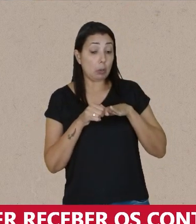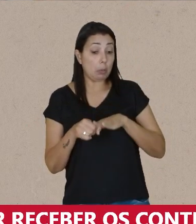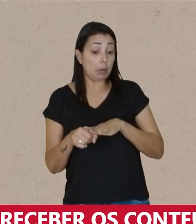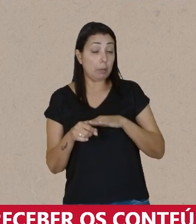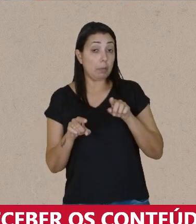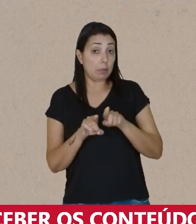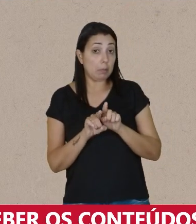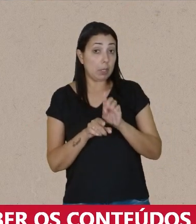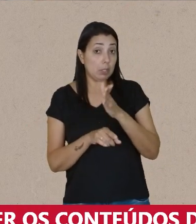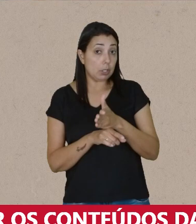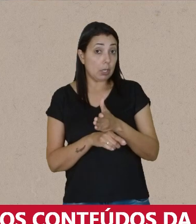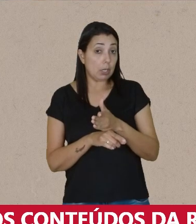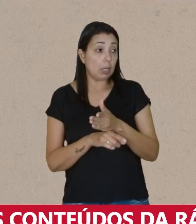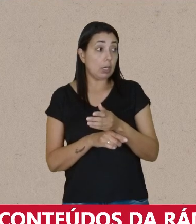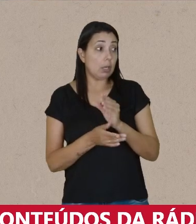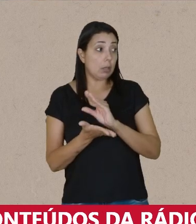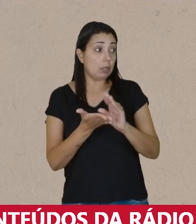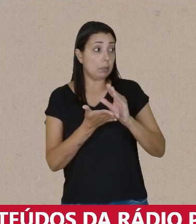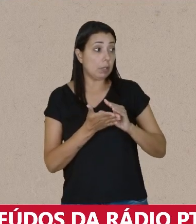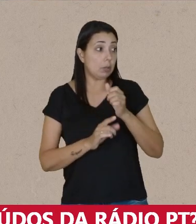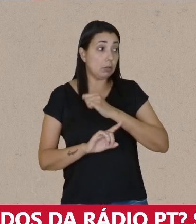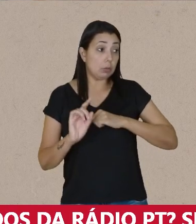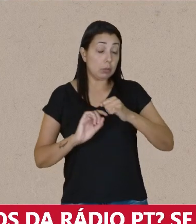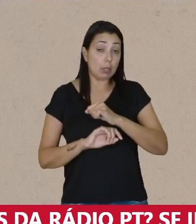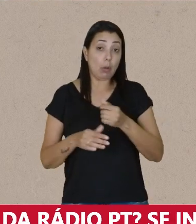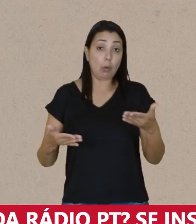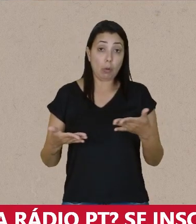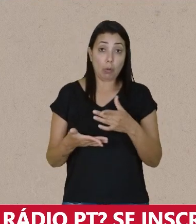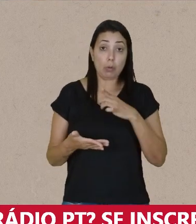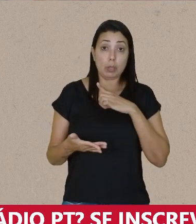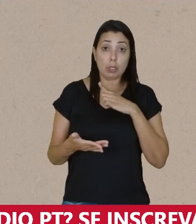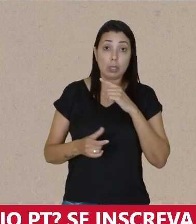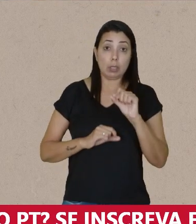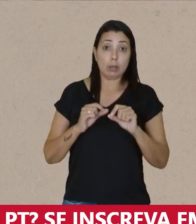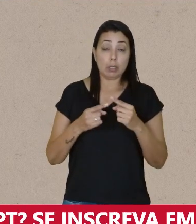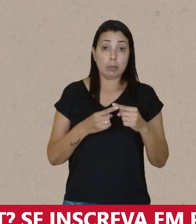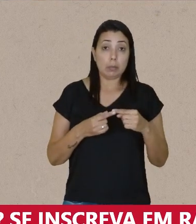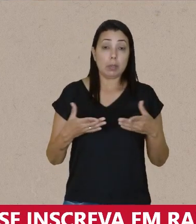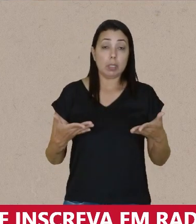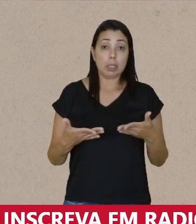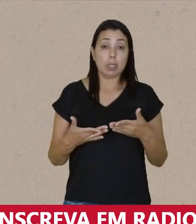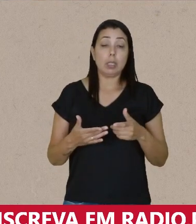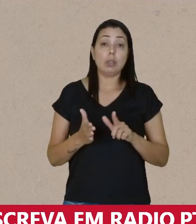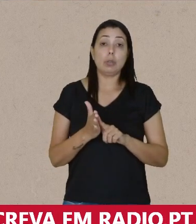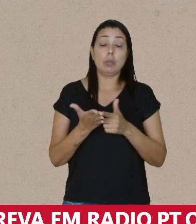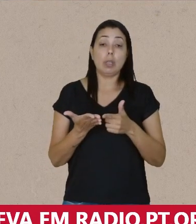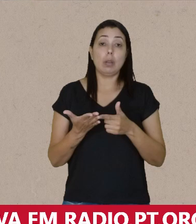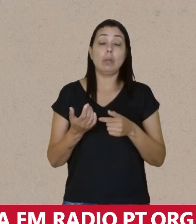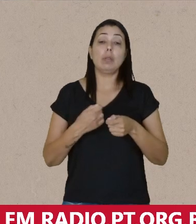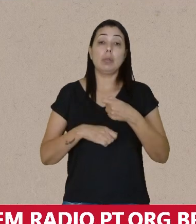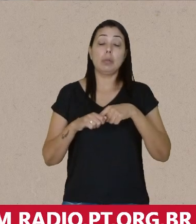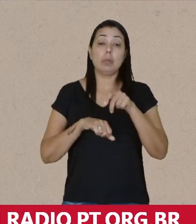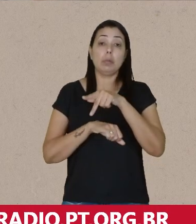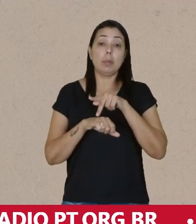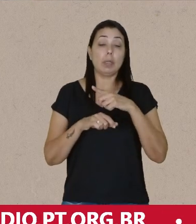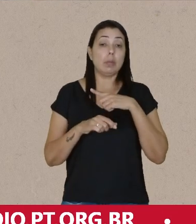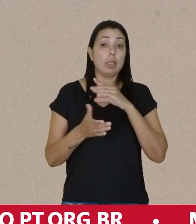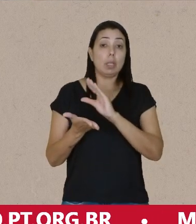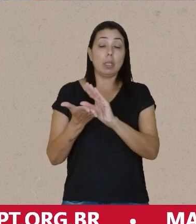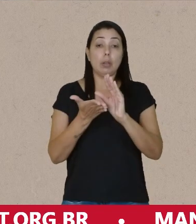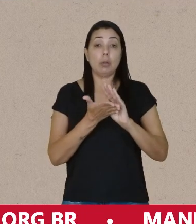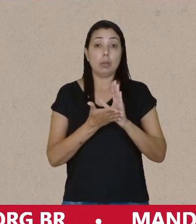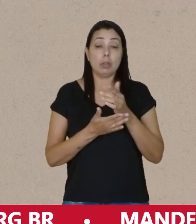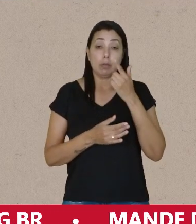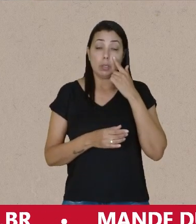gente falou anteriormente, gastos sociais. Vejam, hoje está no principal jornal de economia do país que não há recursos, e nós já